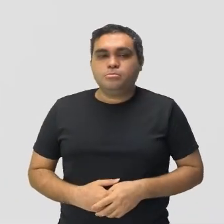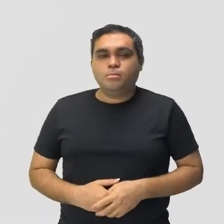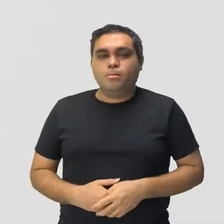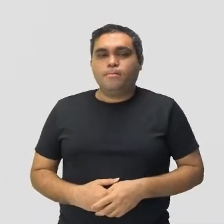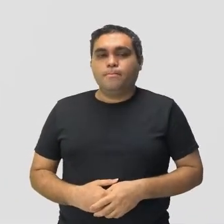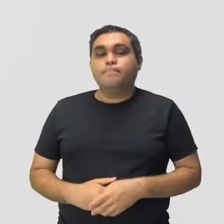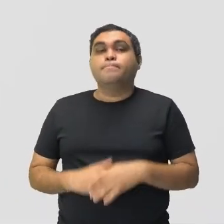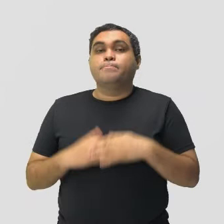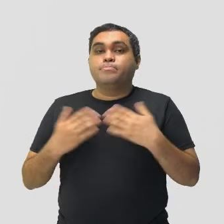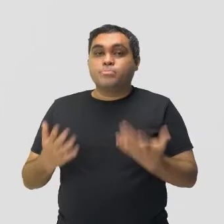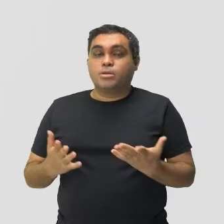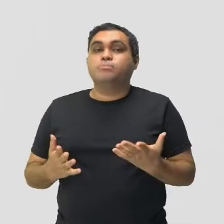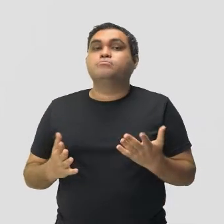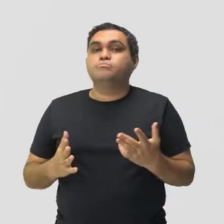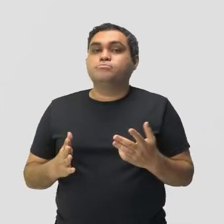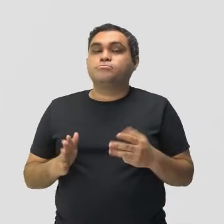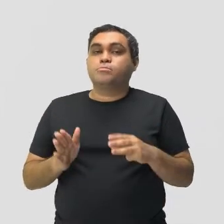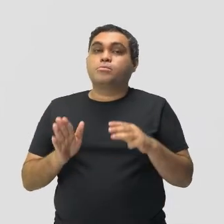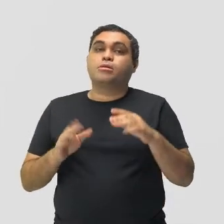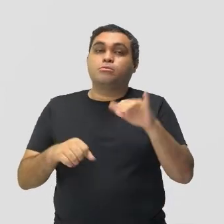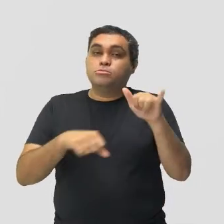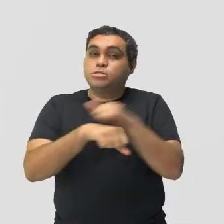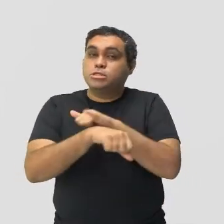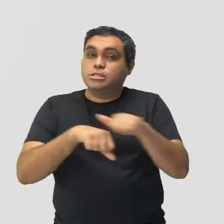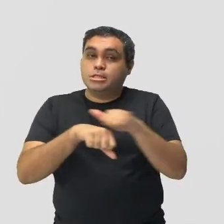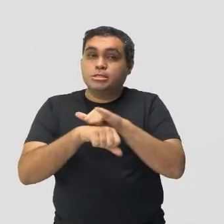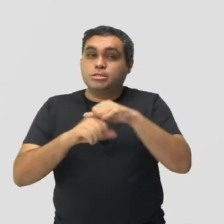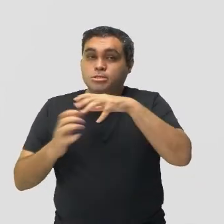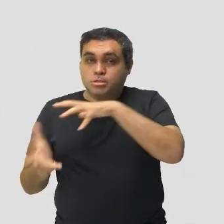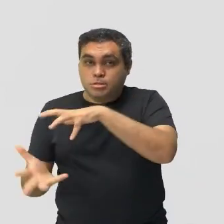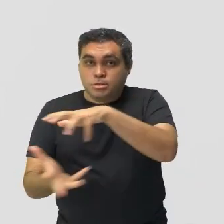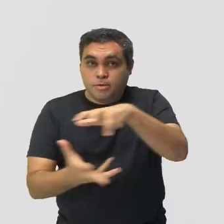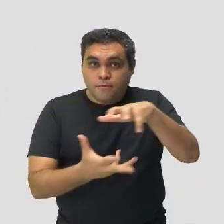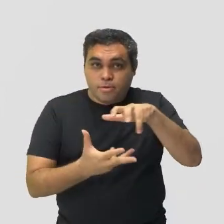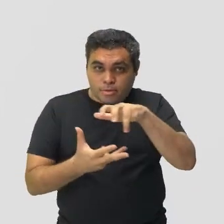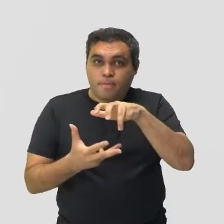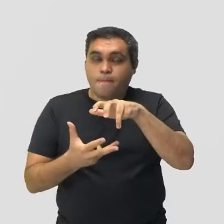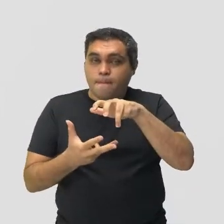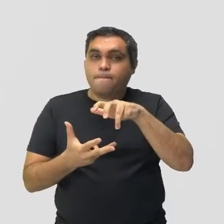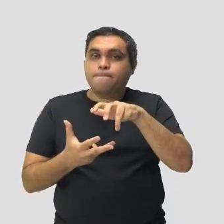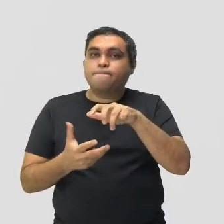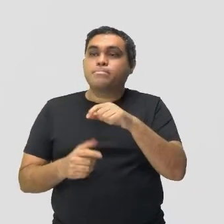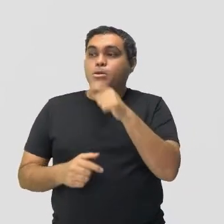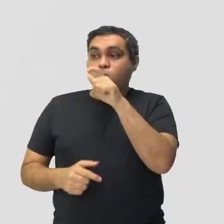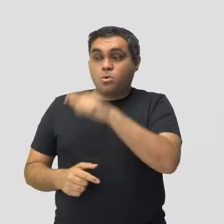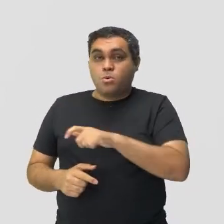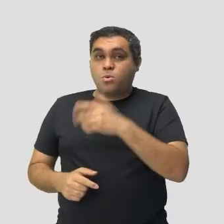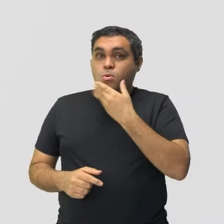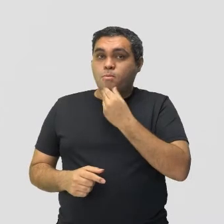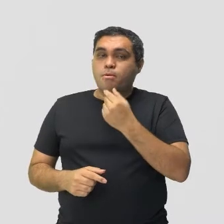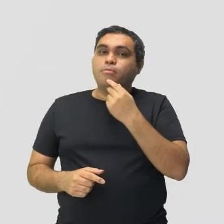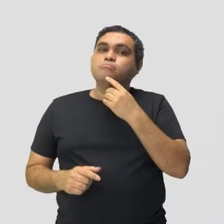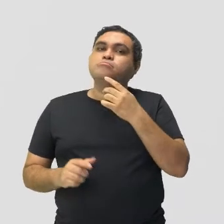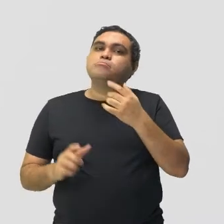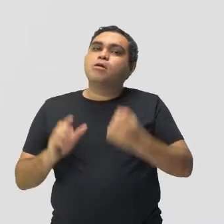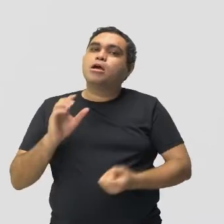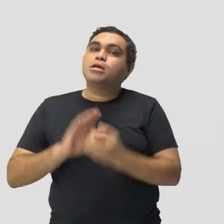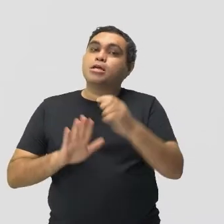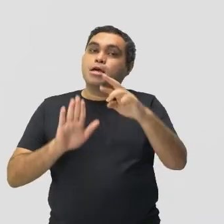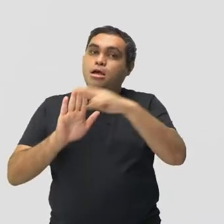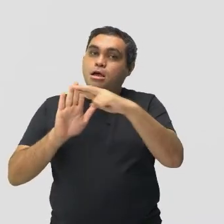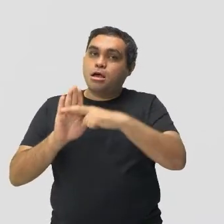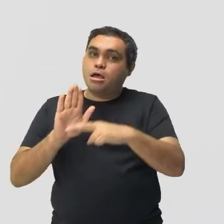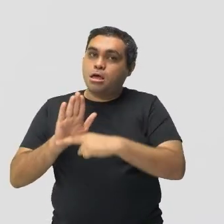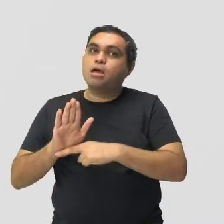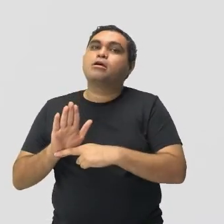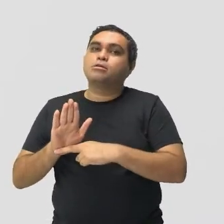estabelecer um método que seja universal, ele vai então criar 4 regras para